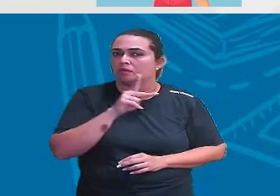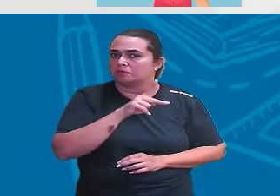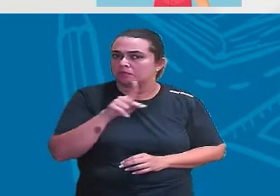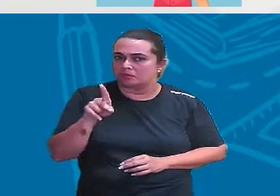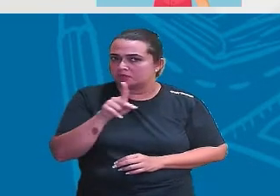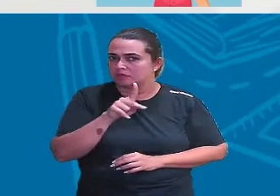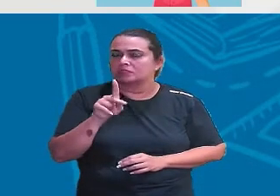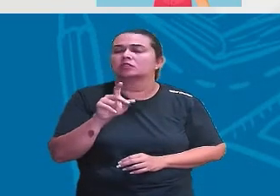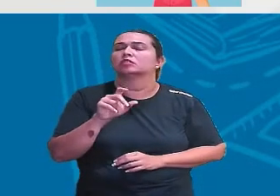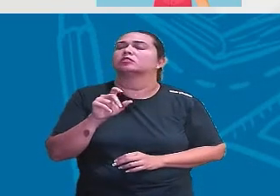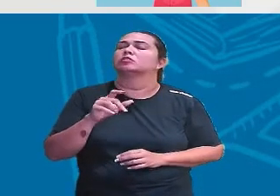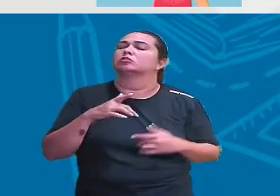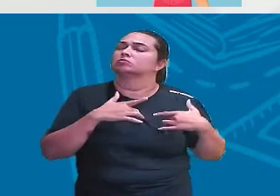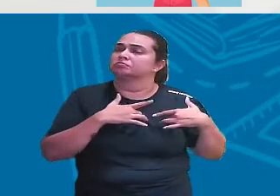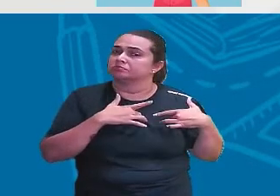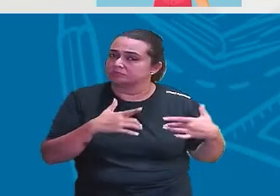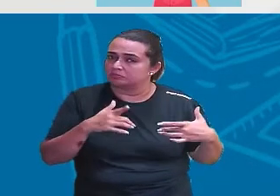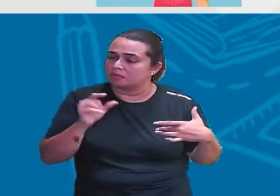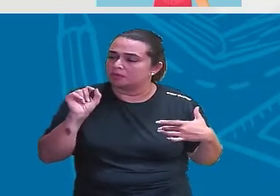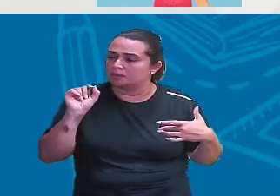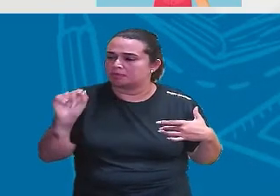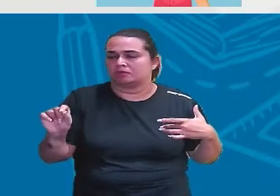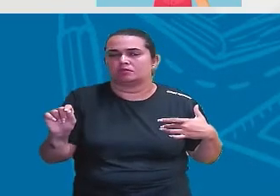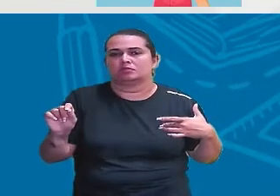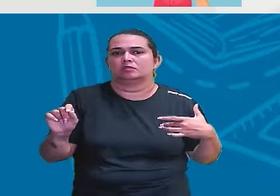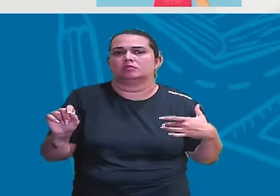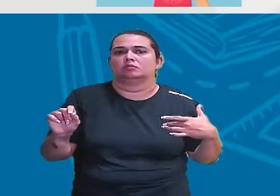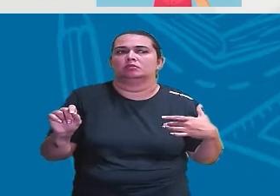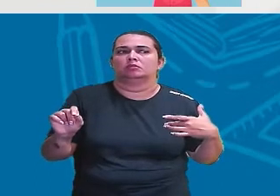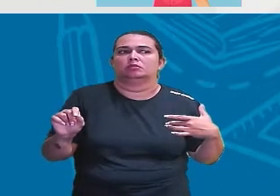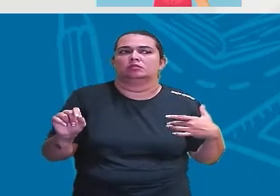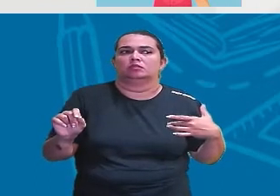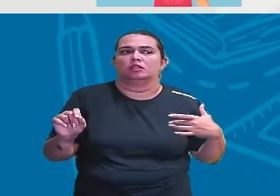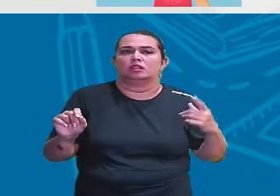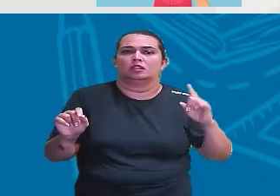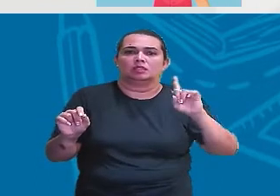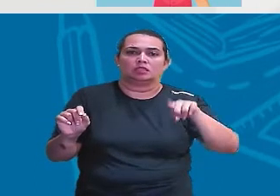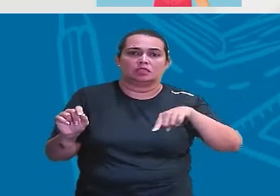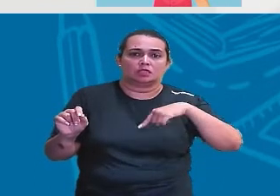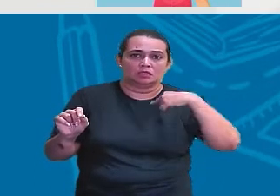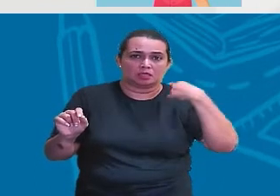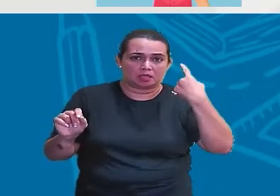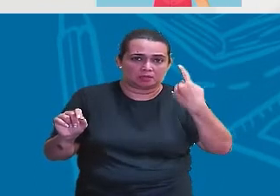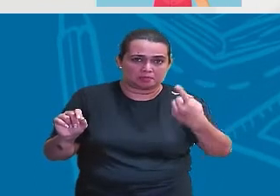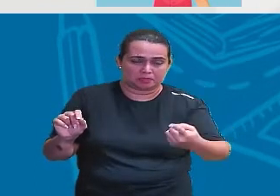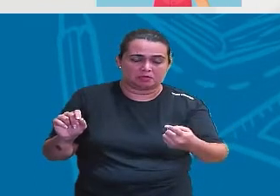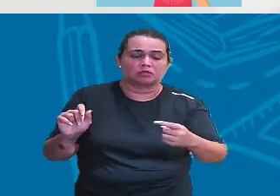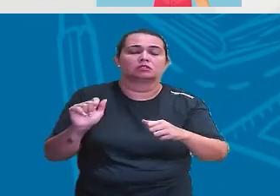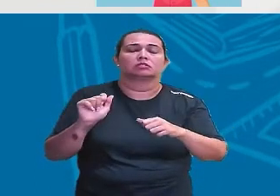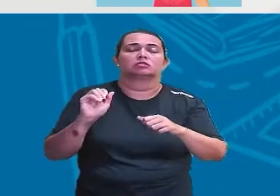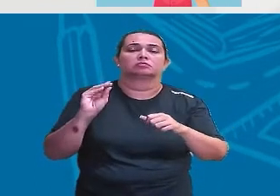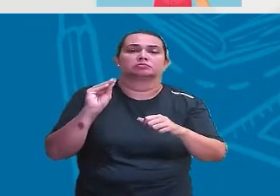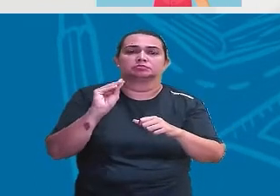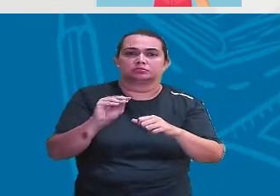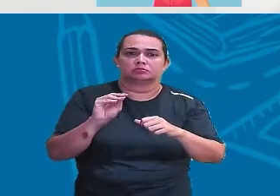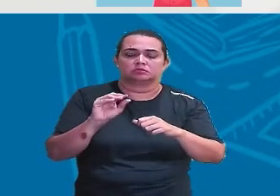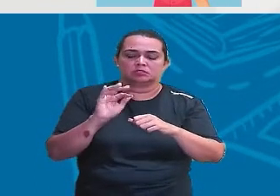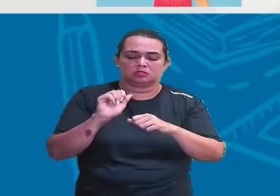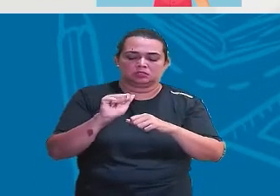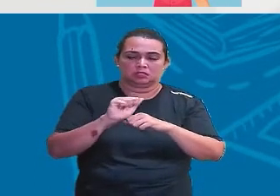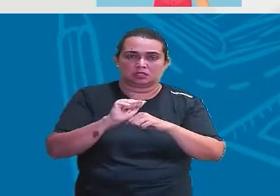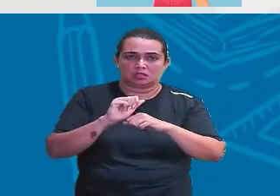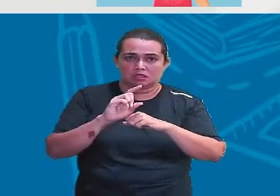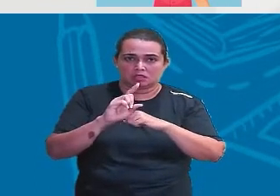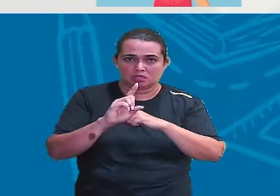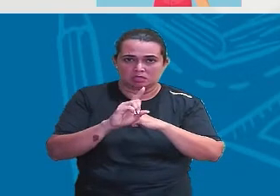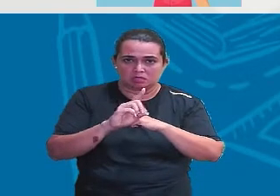professora dedicada, ele teve um ponto. E nesse ponto, eu coloquei um advérbio que foi o furthermore e